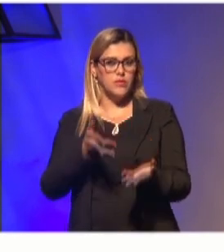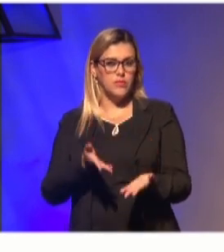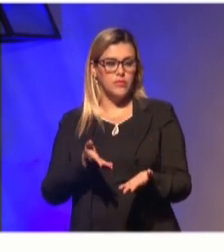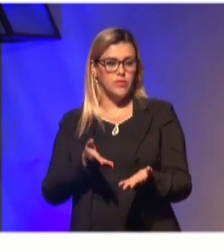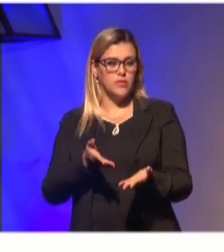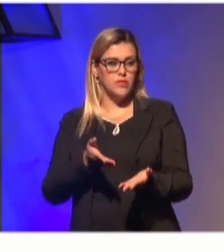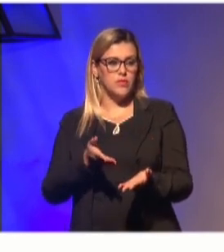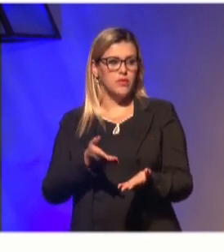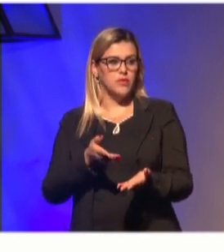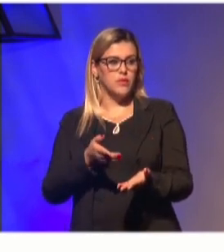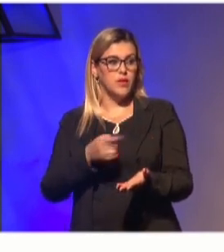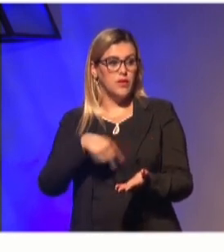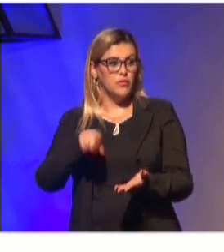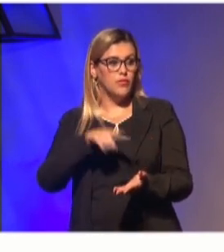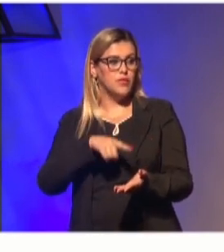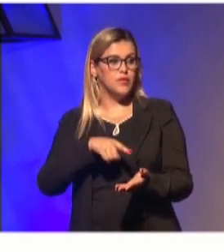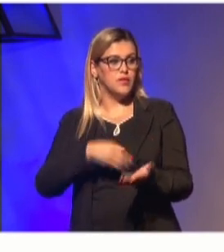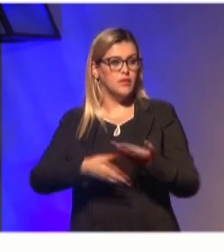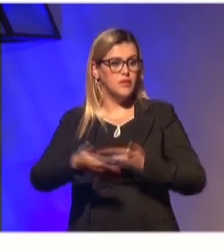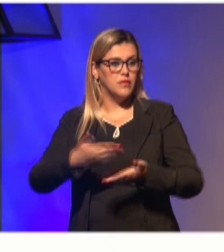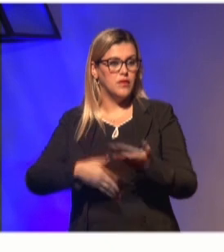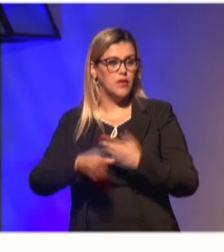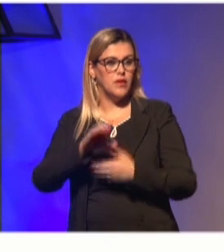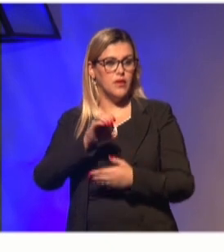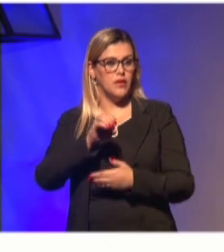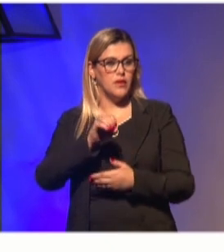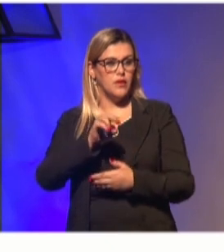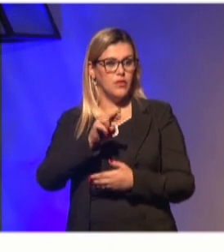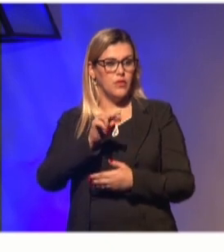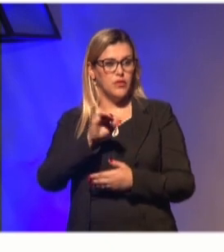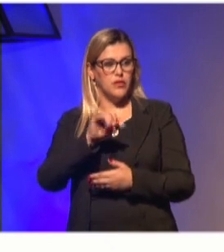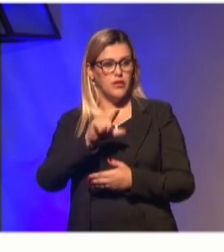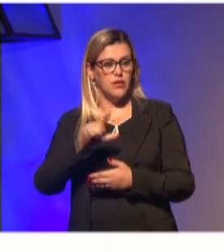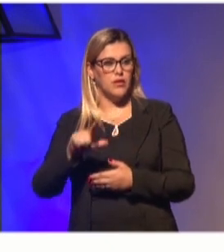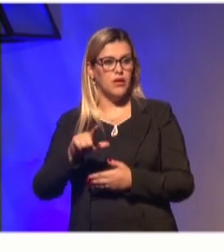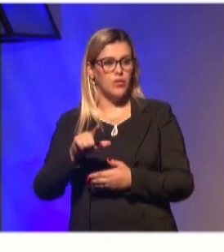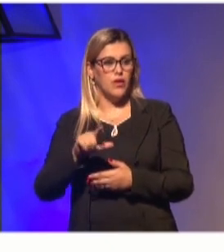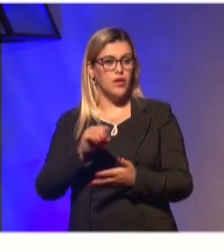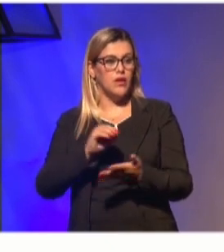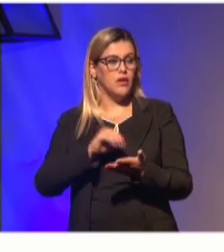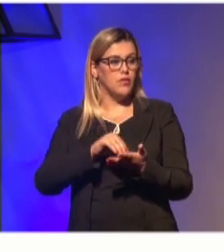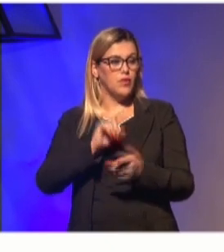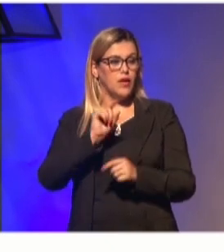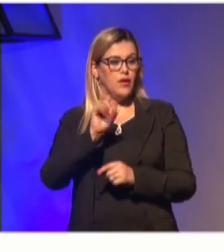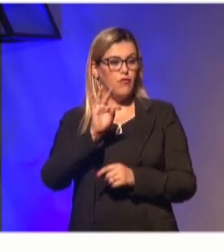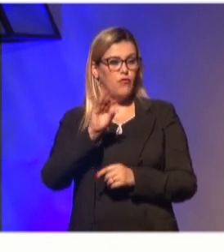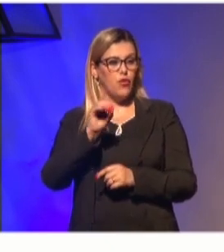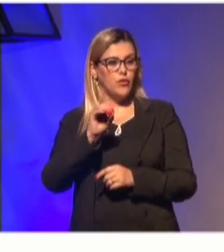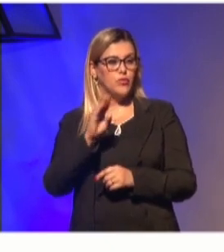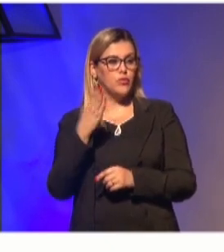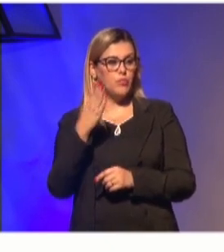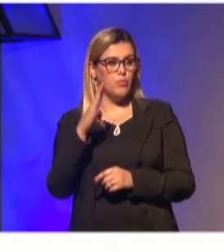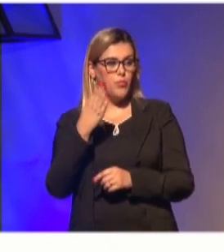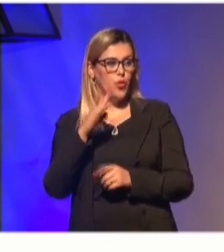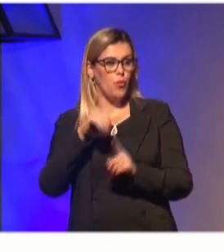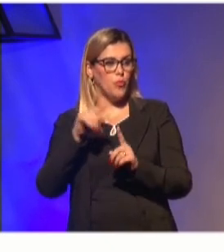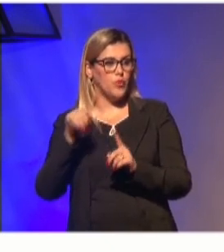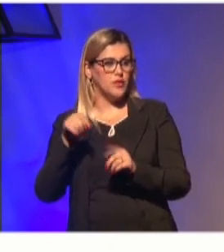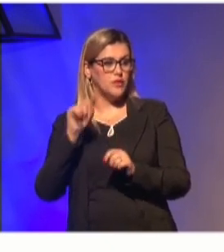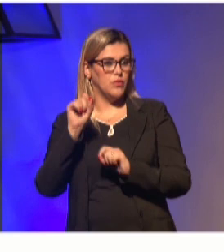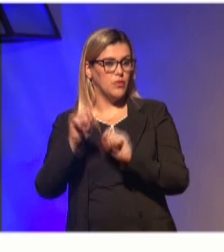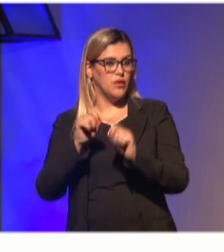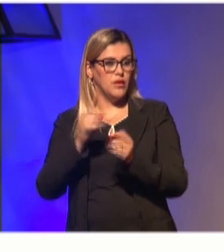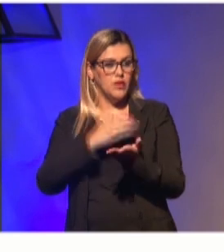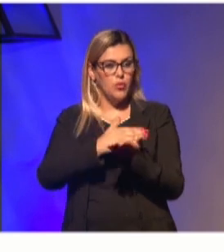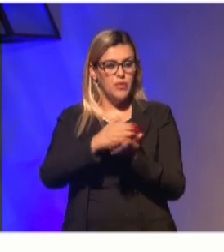É você trabalhar a integração cortical e também com a fotobiomodulação. Então, a gente está com alguns estudos já iniciando